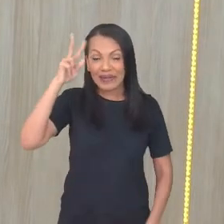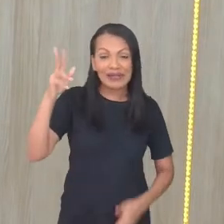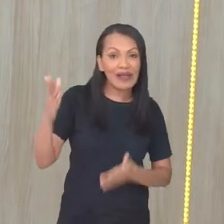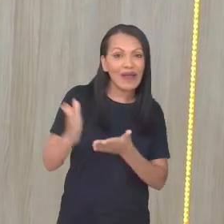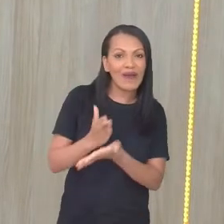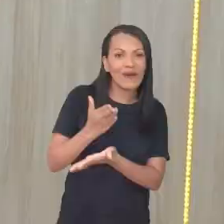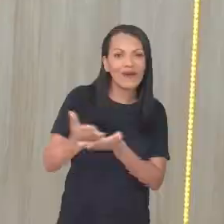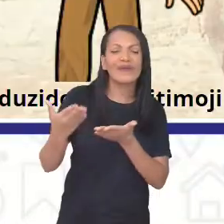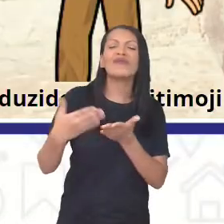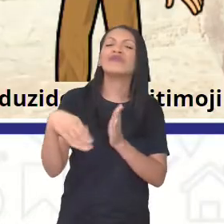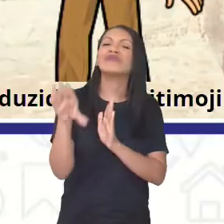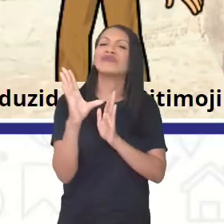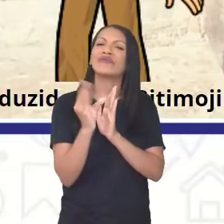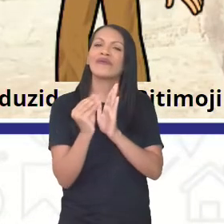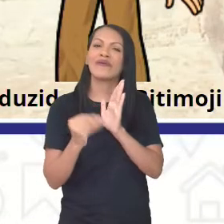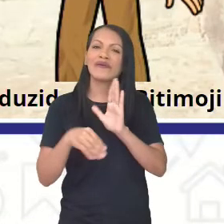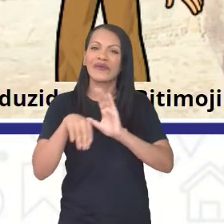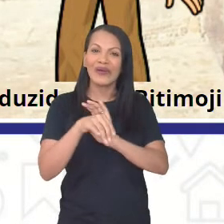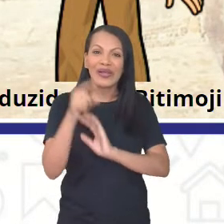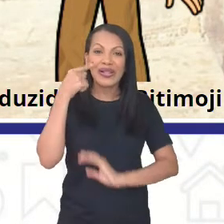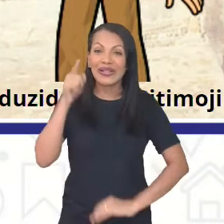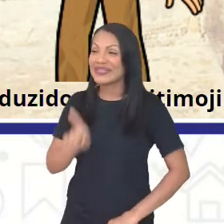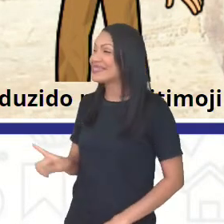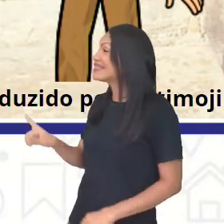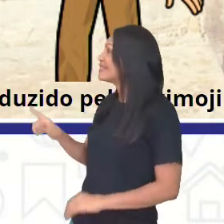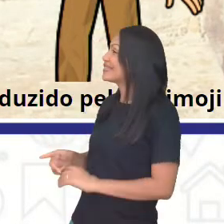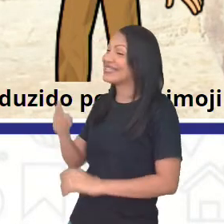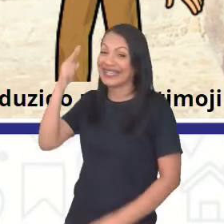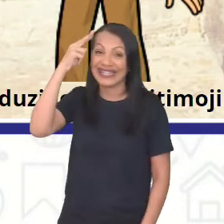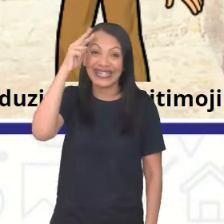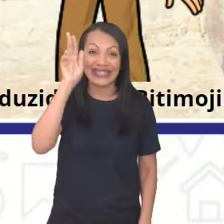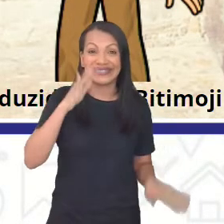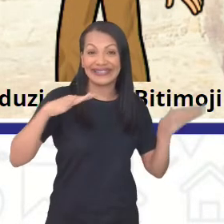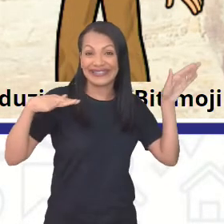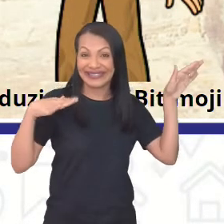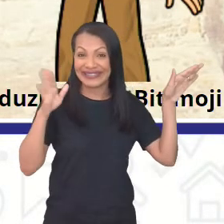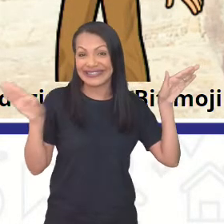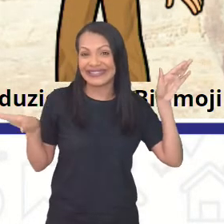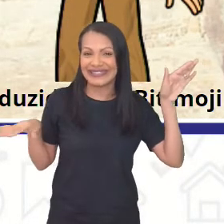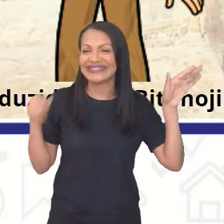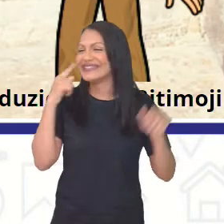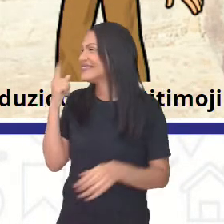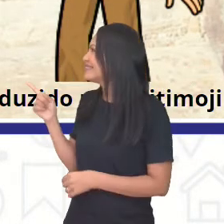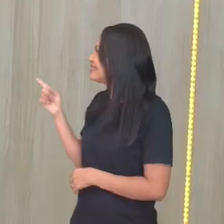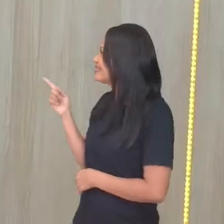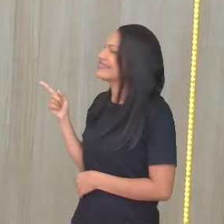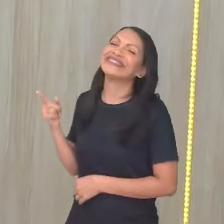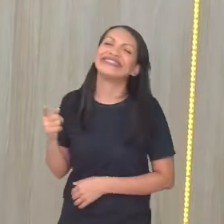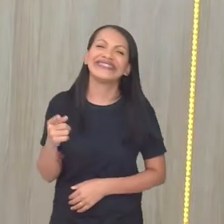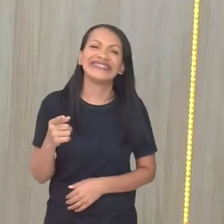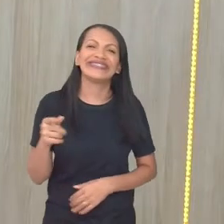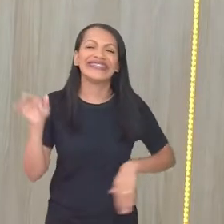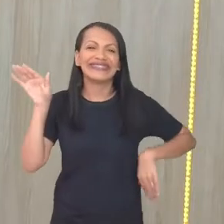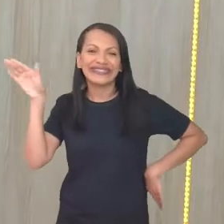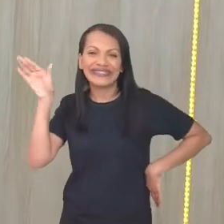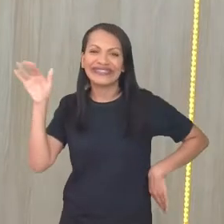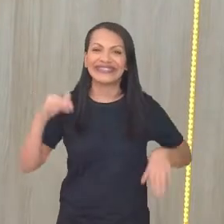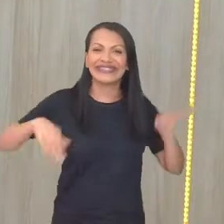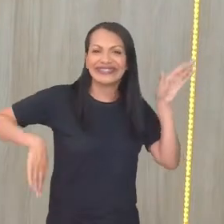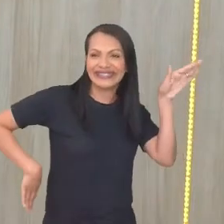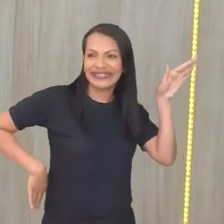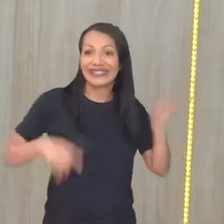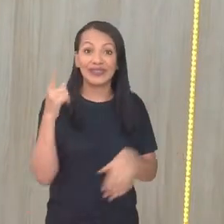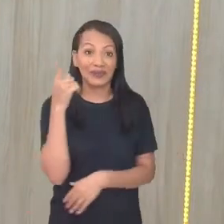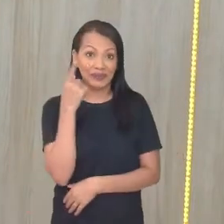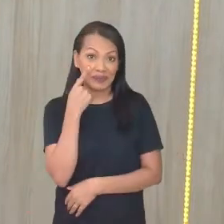gente viu na aula passada. Todo mundo deve estar lembrando aí, ó, da egípcia aí, ó, eu falei faraó, né? Então a